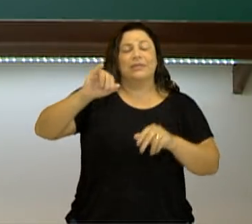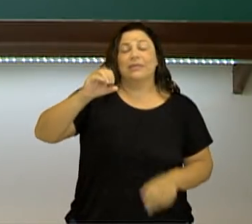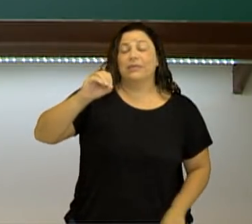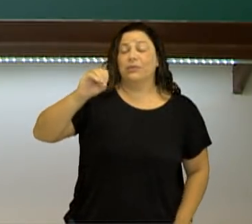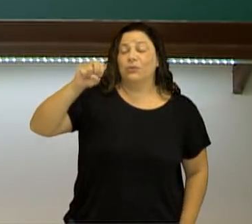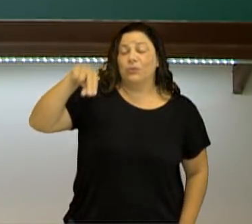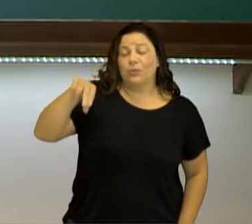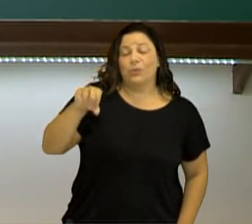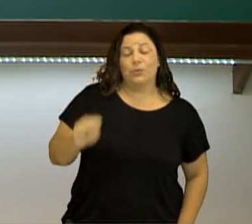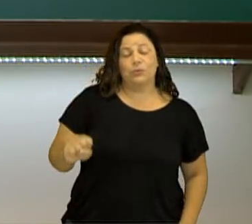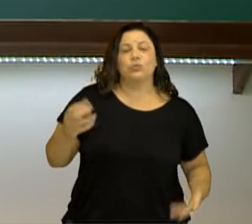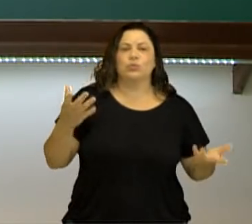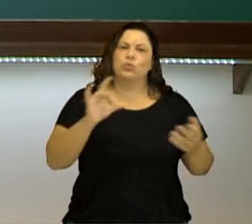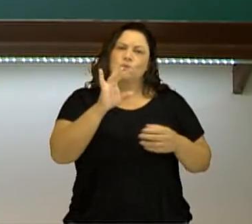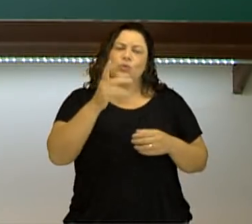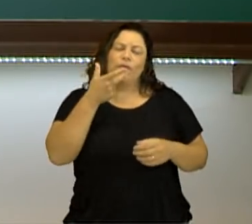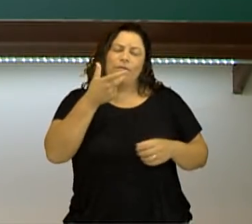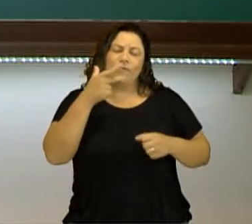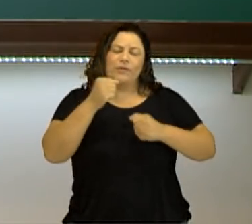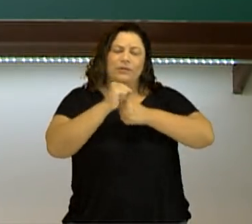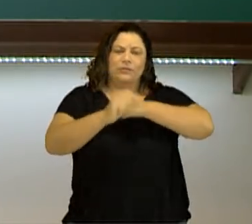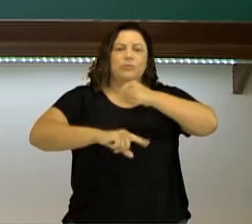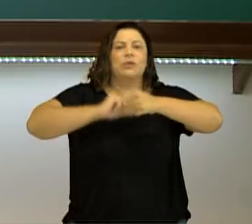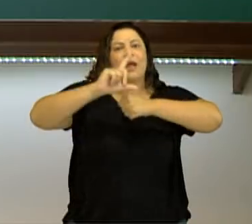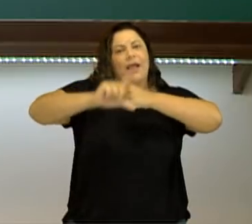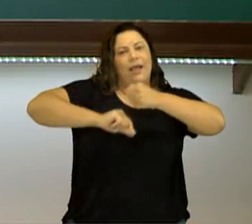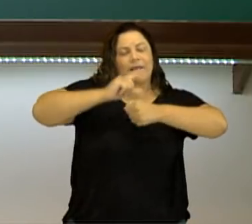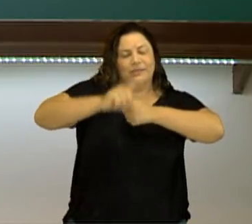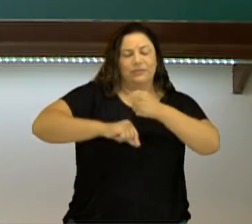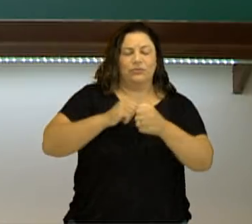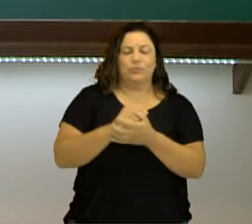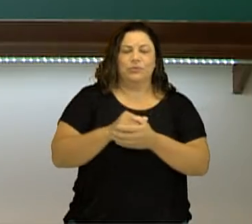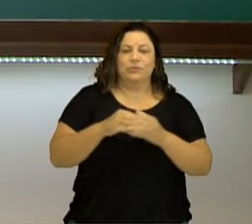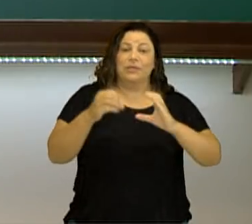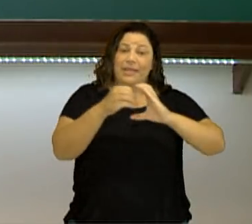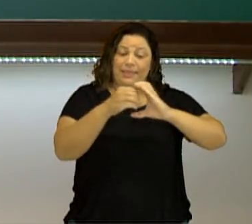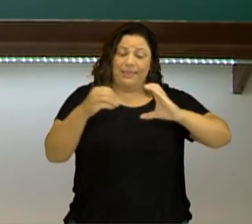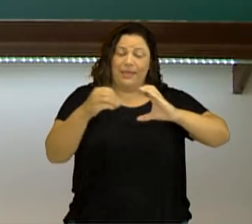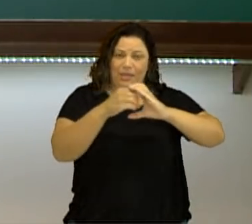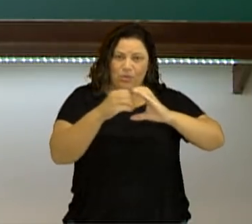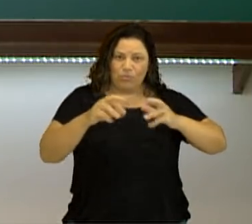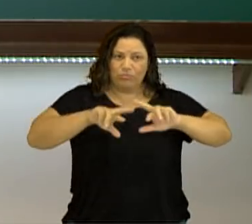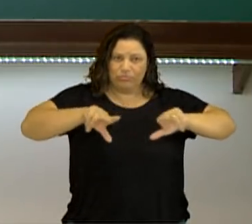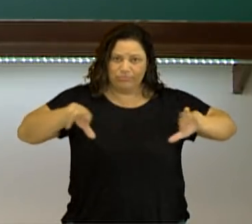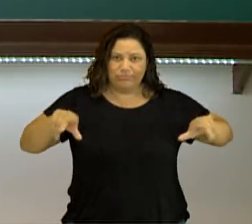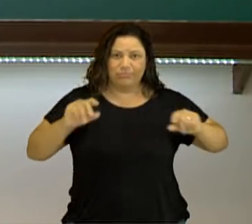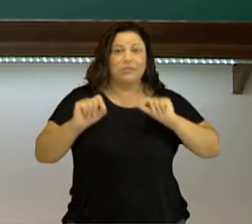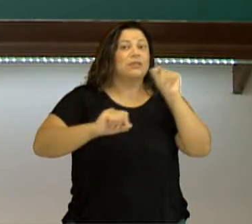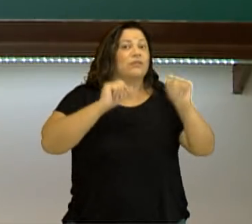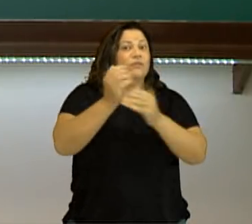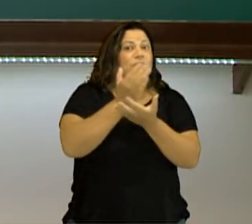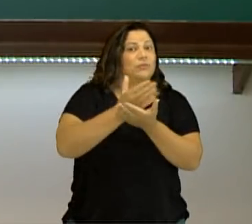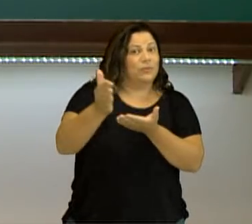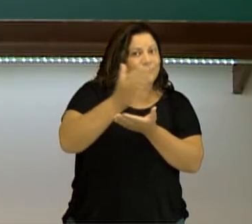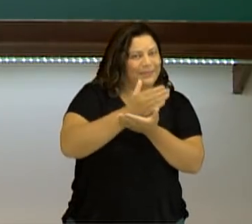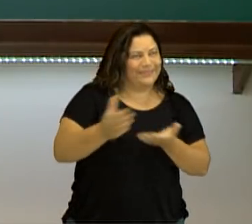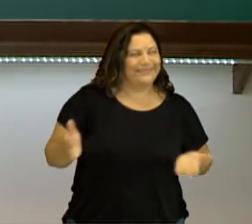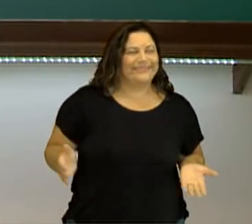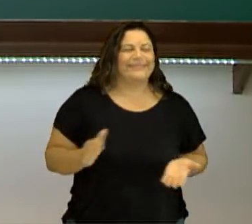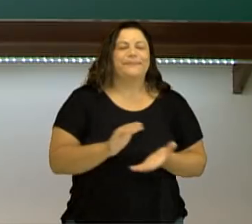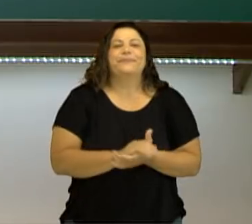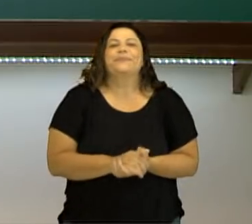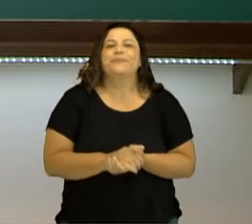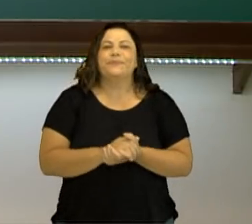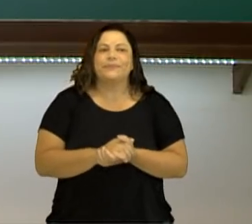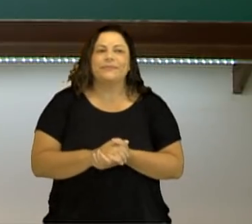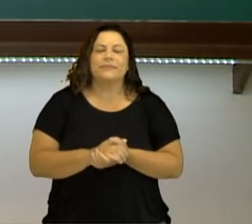falamos sobre átomos neutros. Vamos ver agora o que são íons também. Então vamos lá, vamos iniciar. Eu inicio